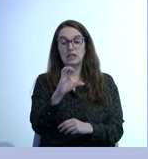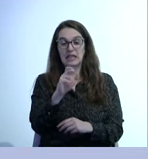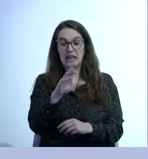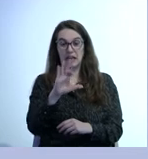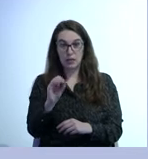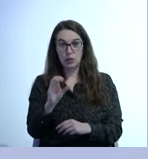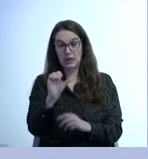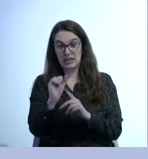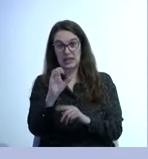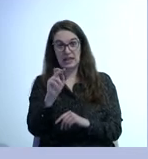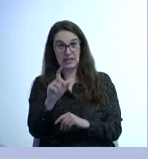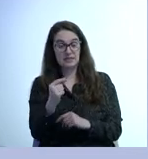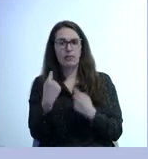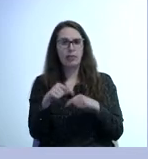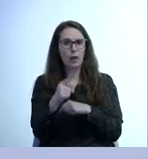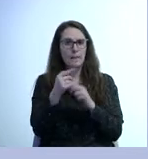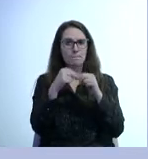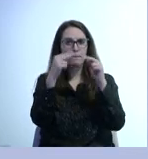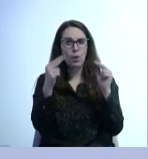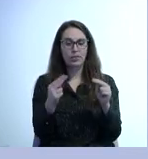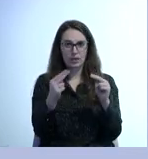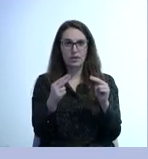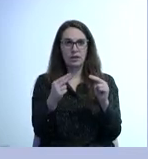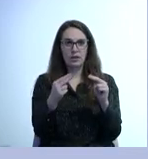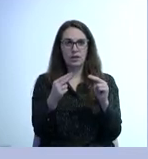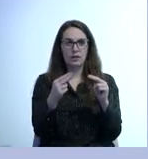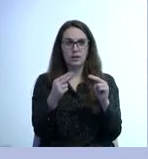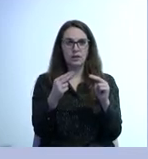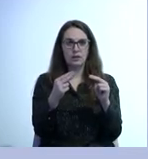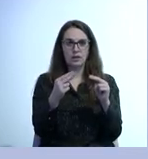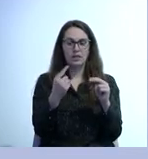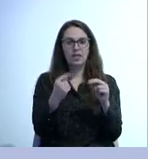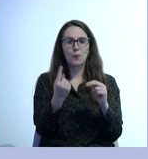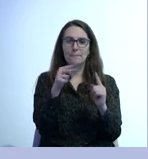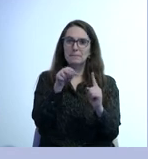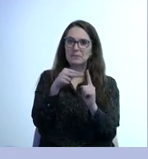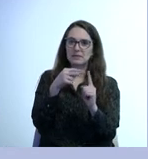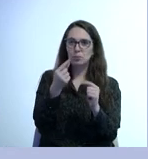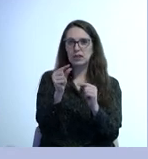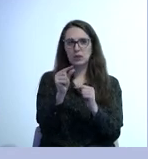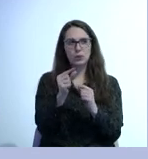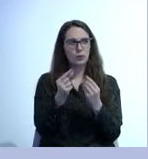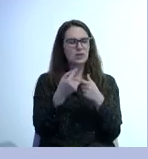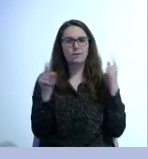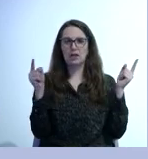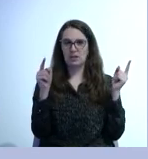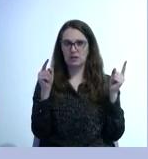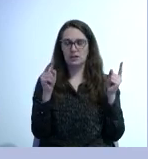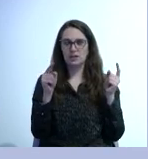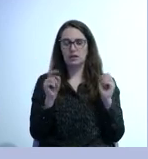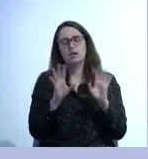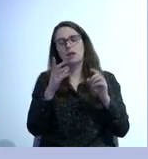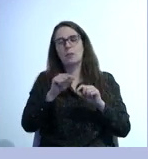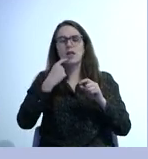ponte nesse mesmo plano que corresponde a uma perspectiva completamente diferente. Naturalmente